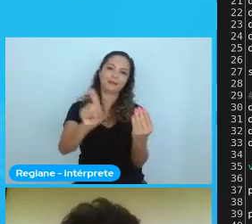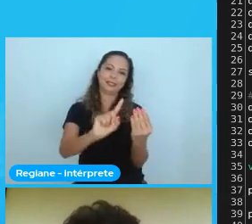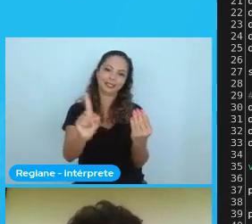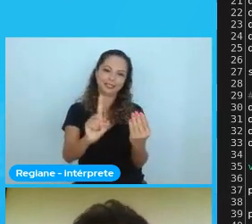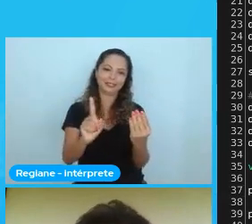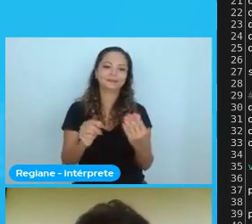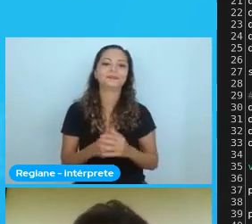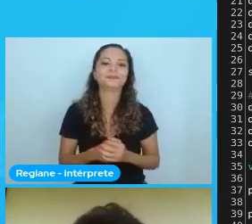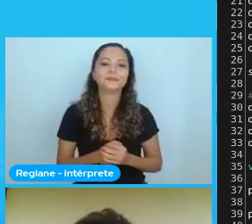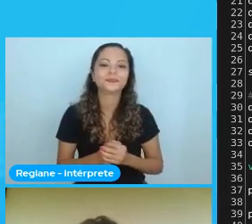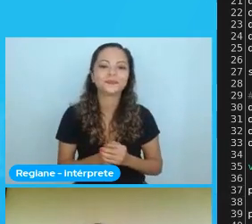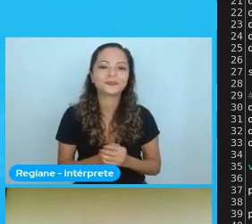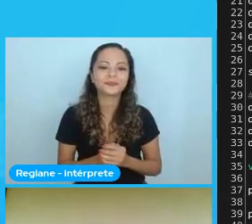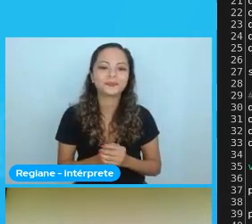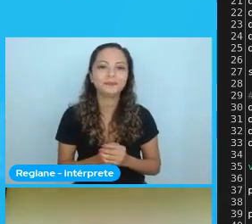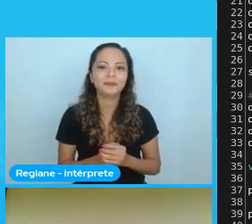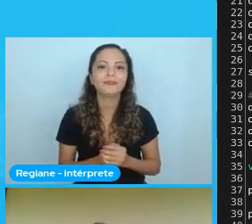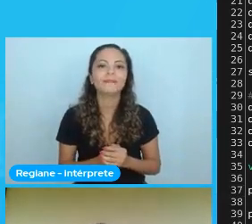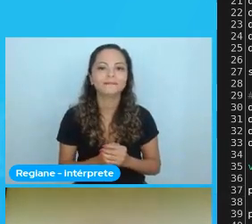1.